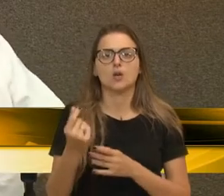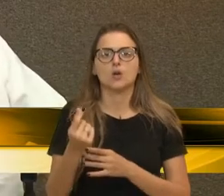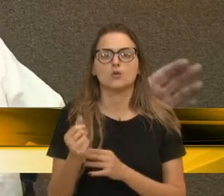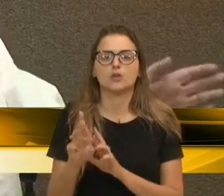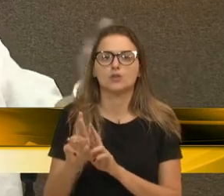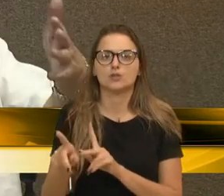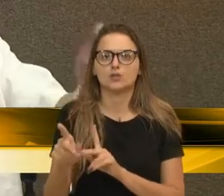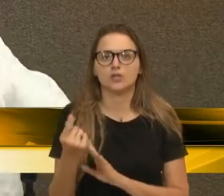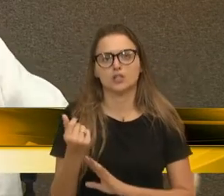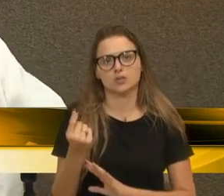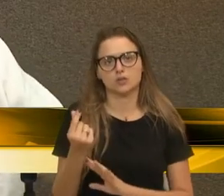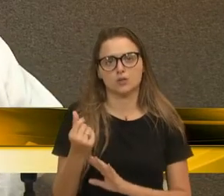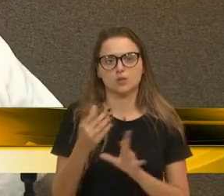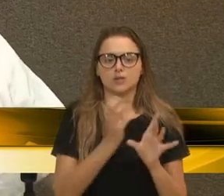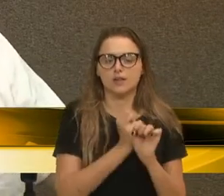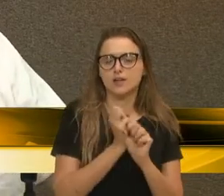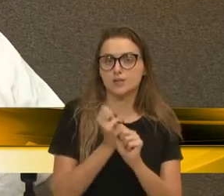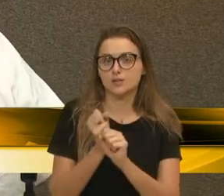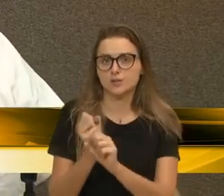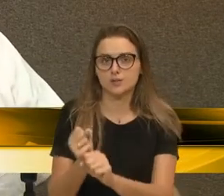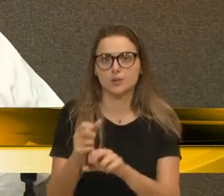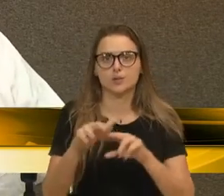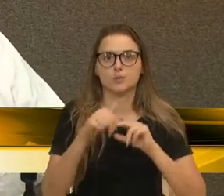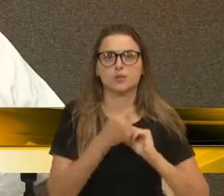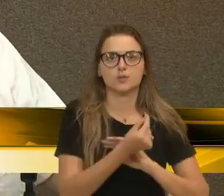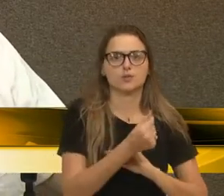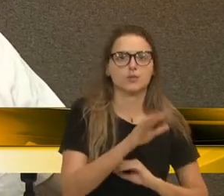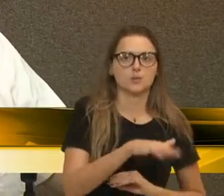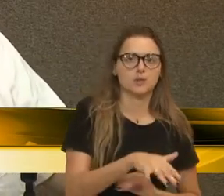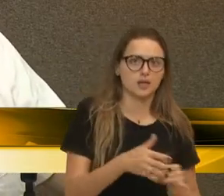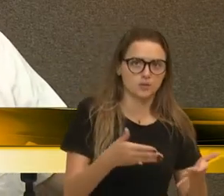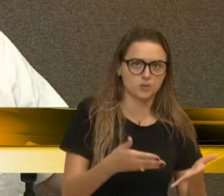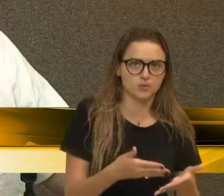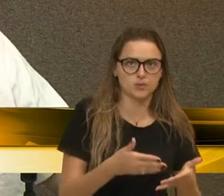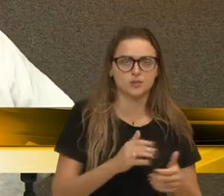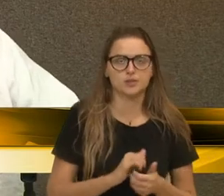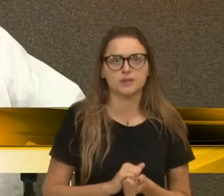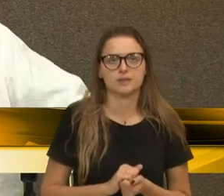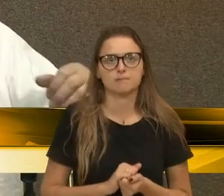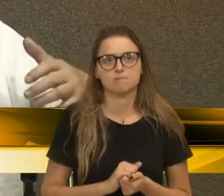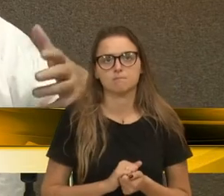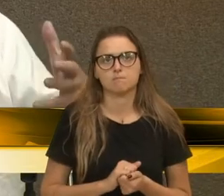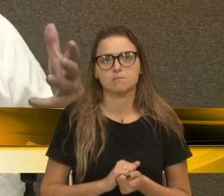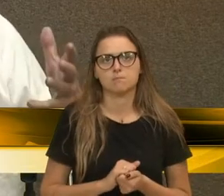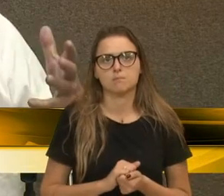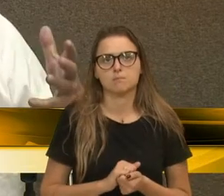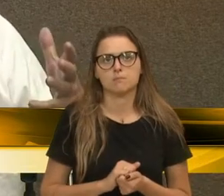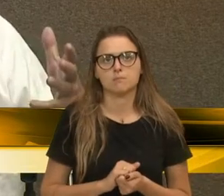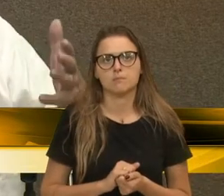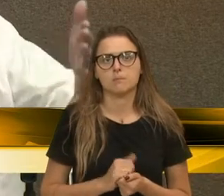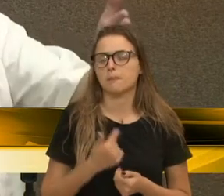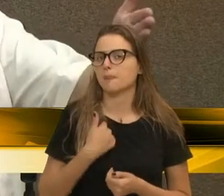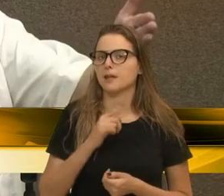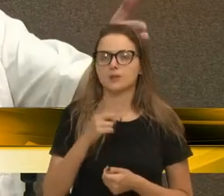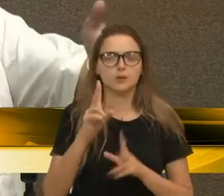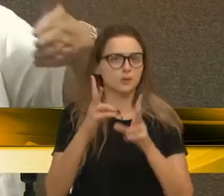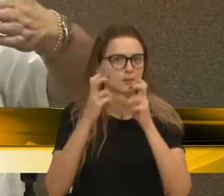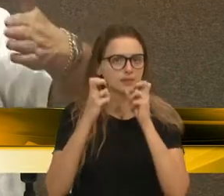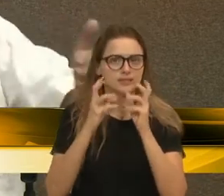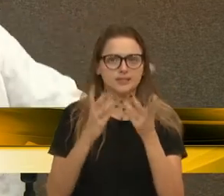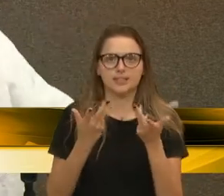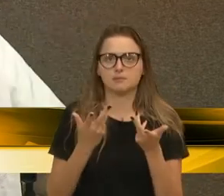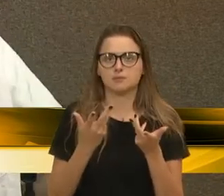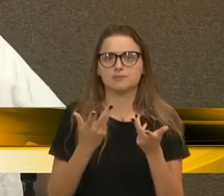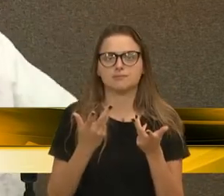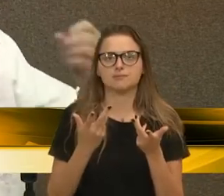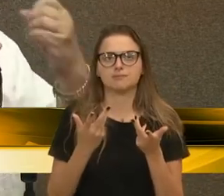que vai se somando, né? Dessa questão. Então, eu não vejo do outro